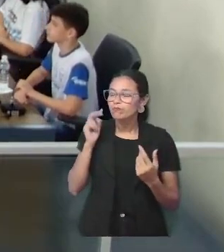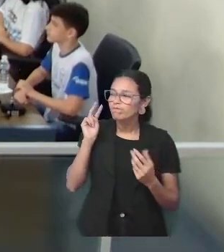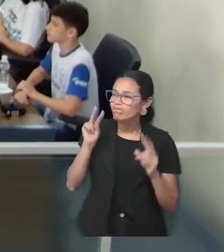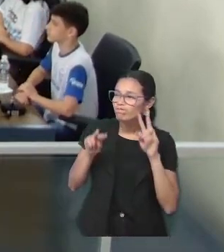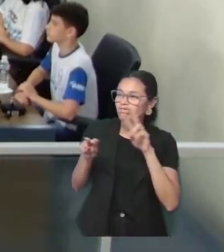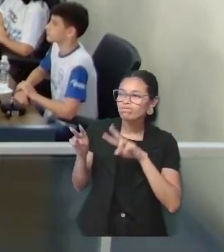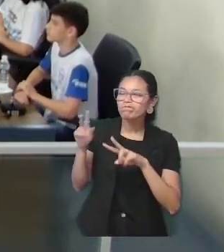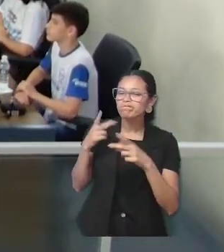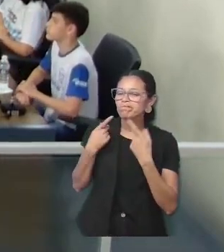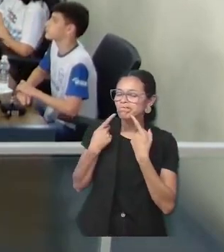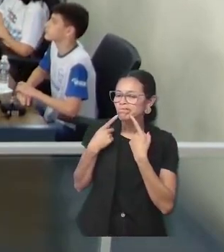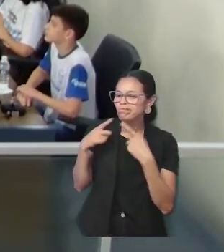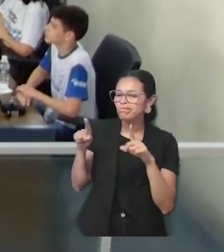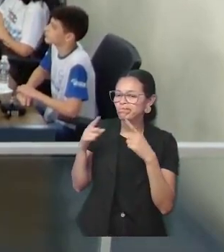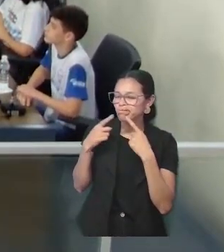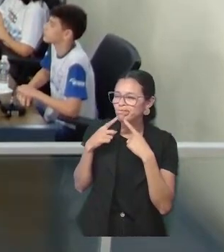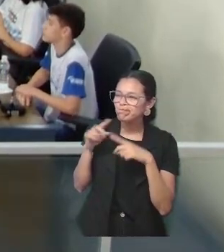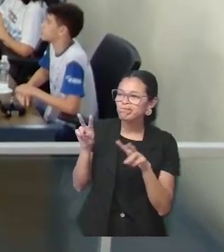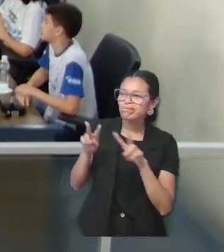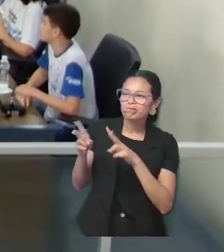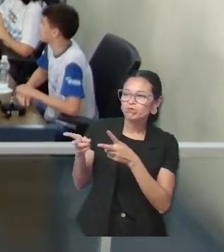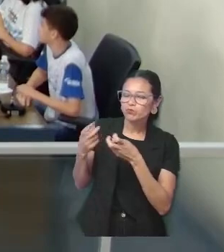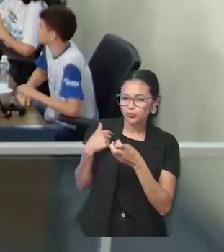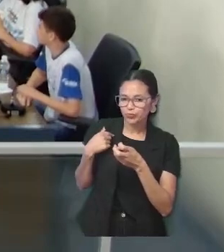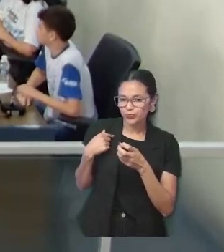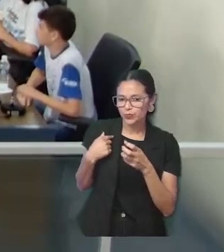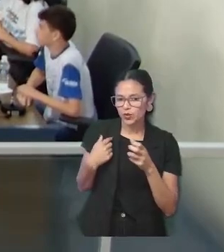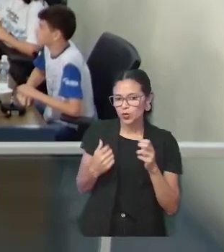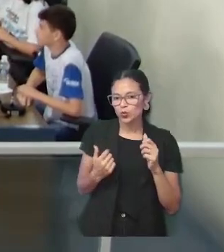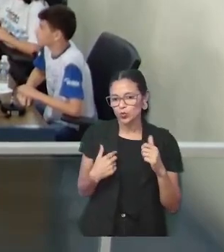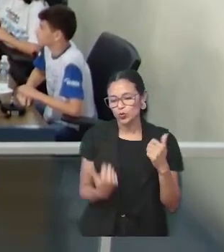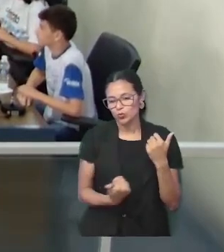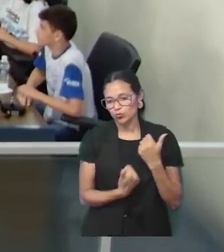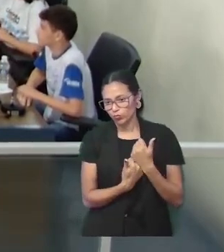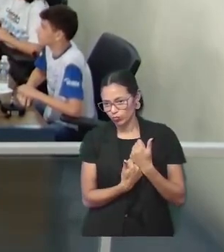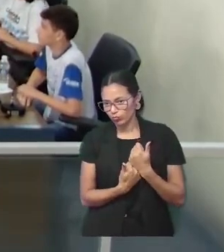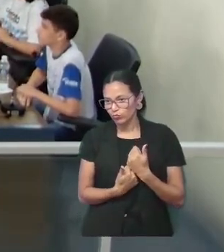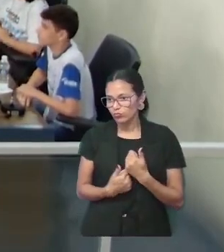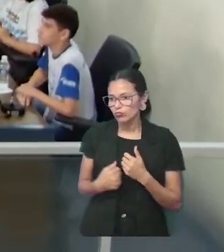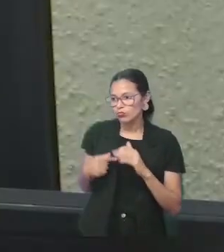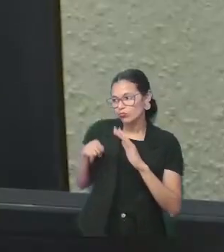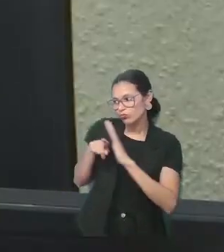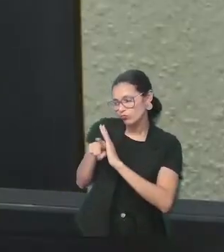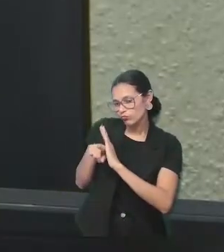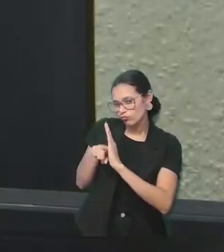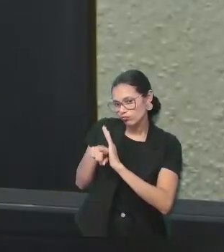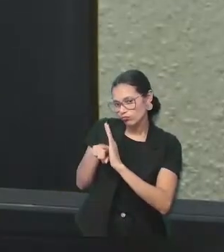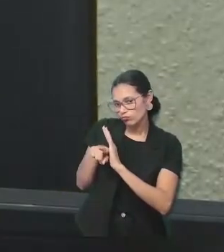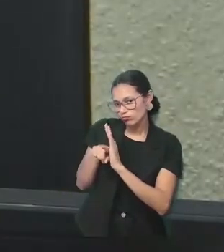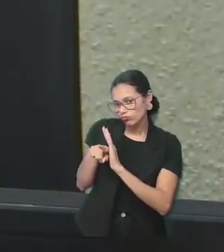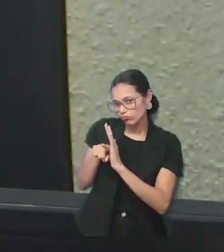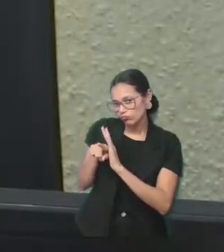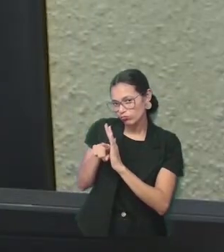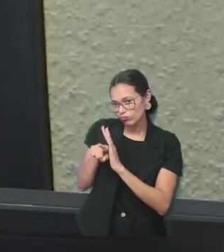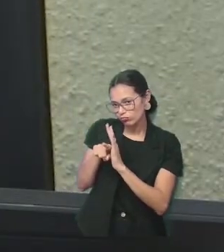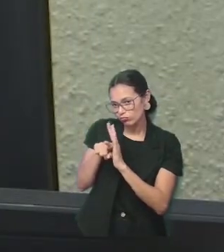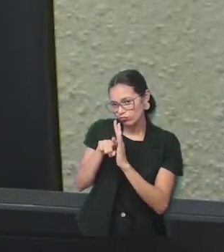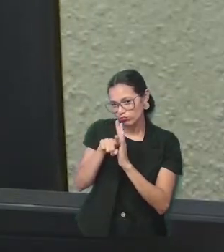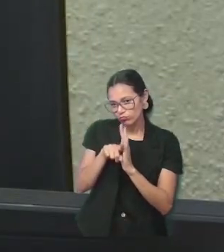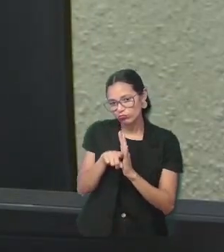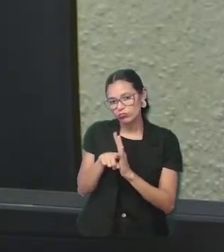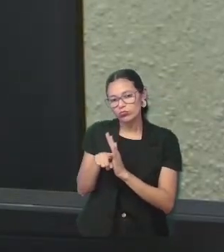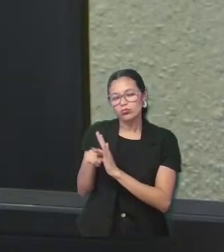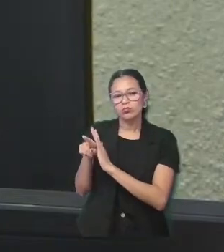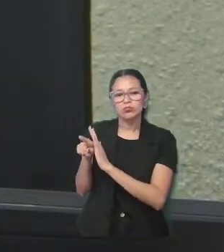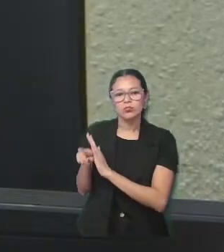que eu fiz uma pesquisa, eu e minha suplente Isabela de Lima Soares, fizemos uma pesquisa com os